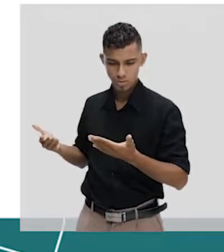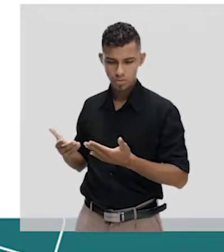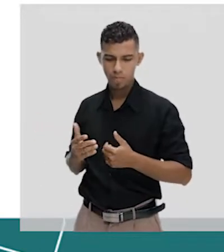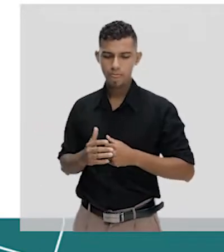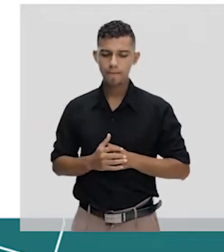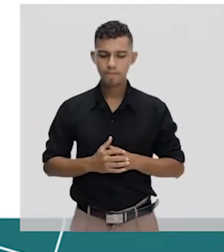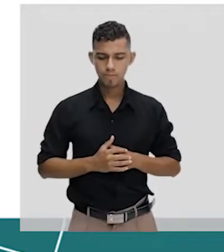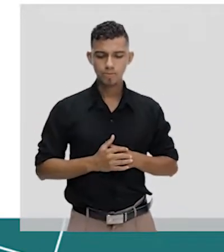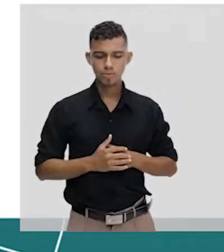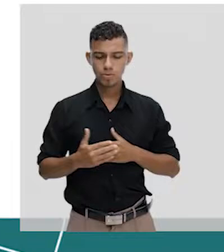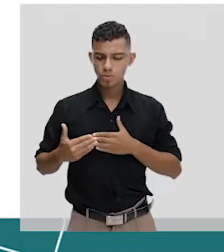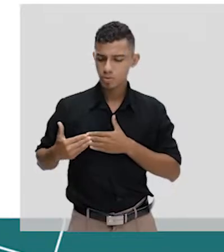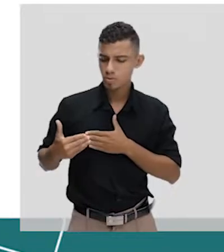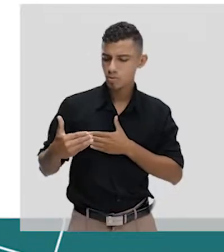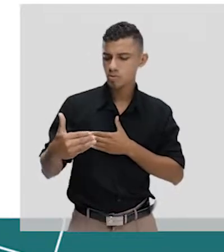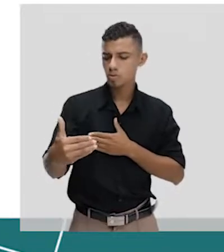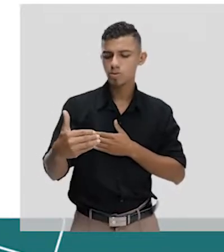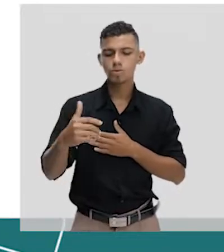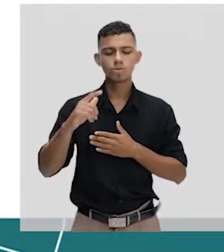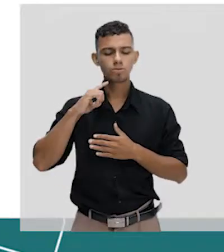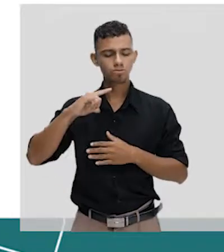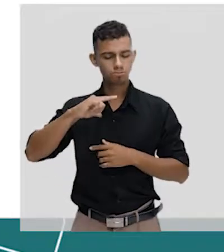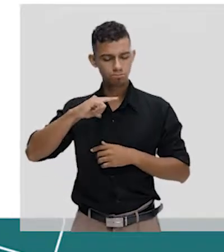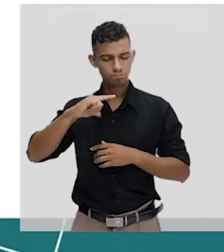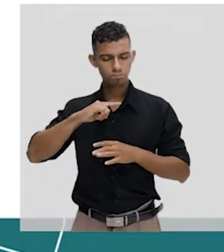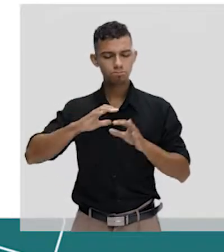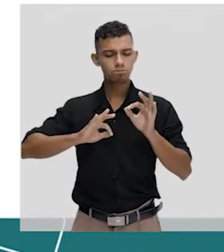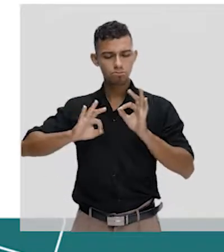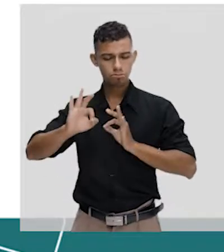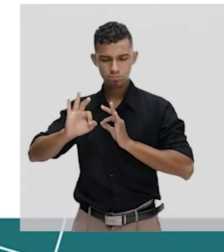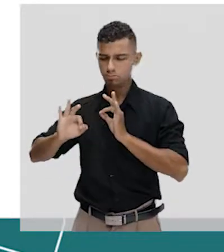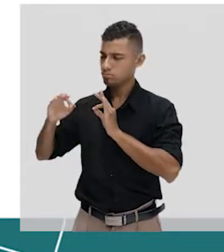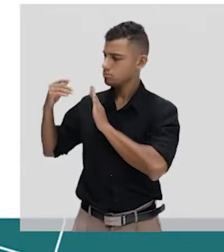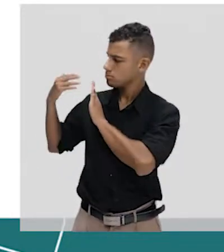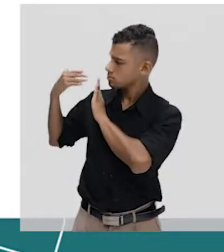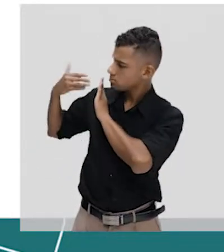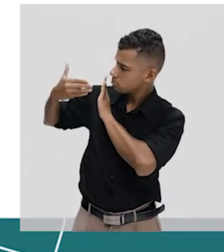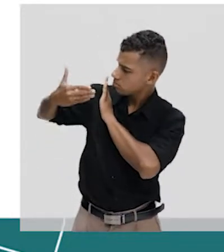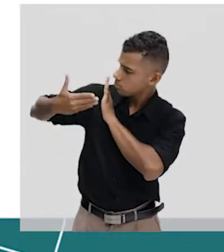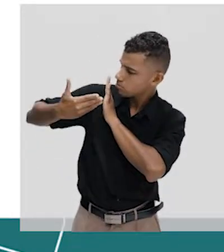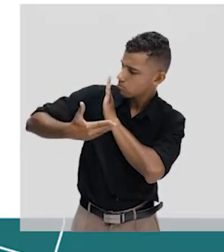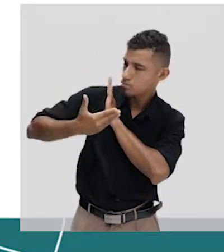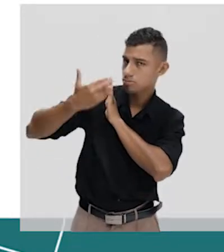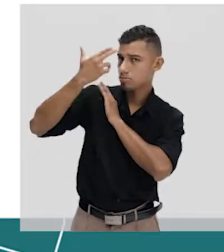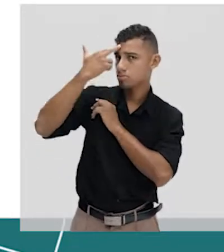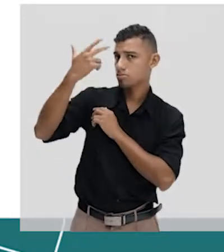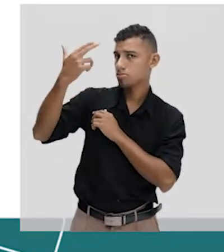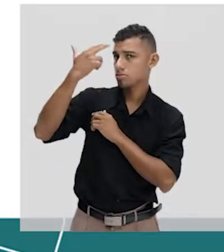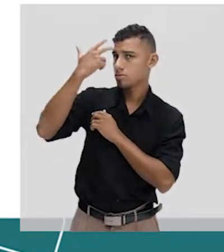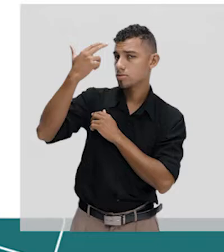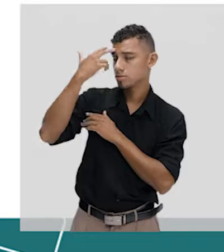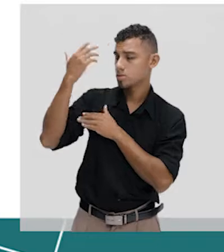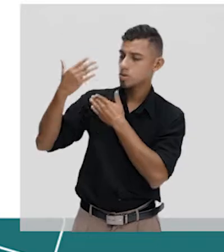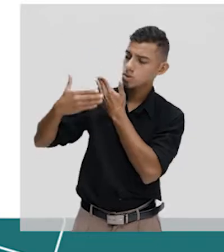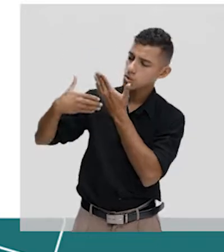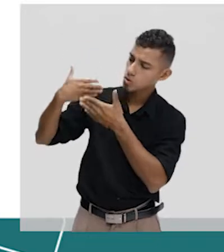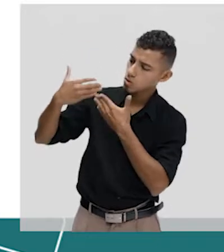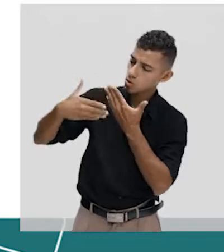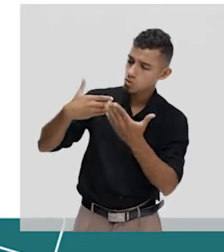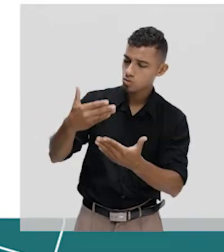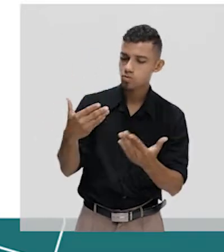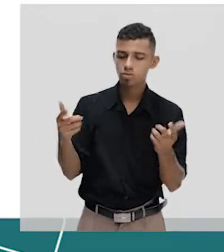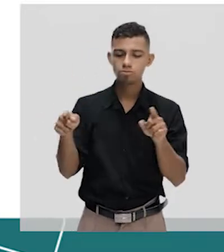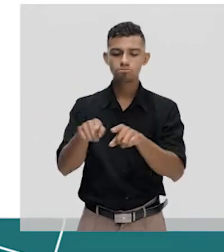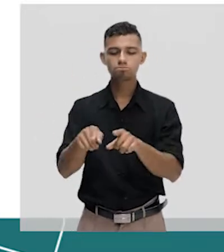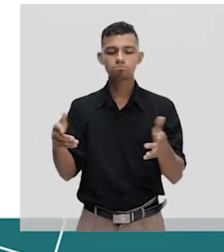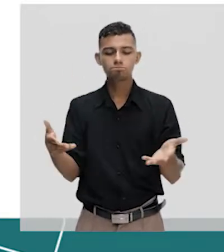ponderais. No entanto, existe todo um trajeto histórico para a gente poder chegar nessas leis ponderais,